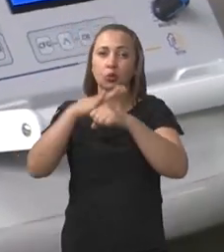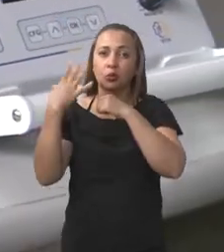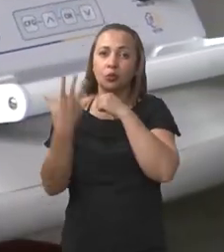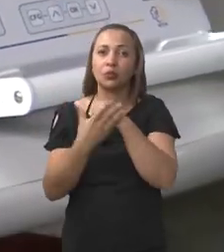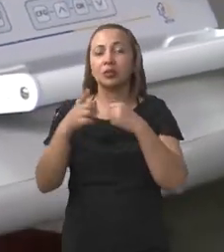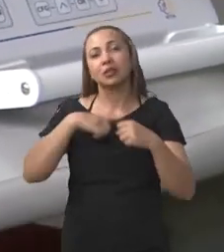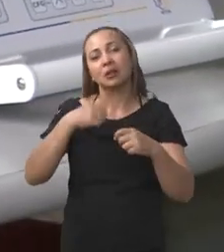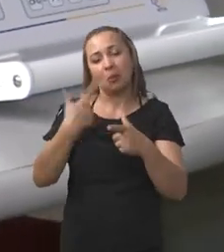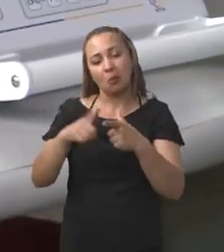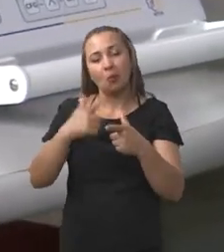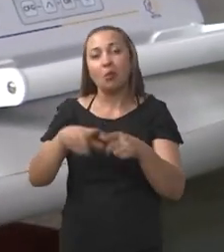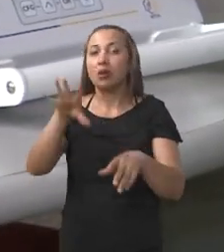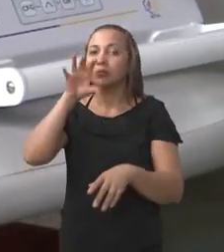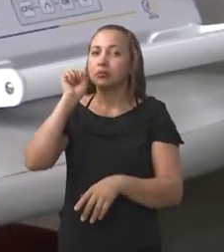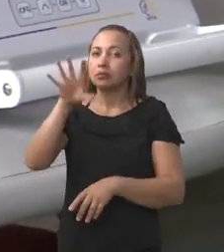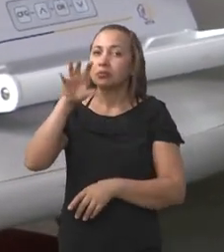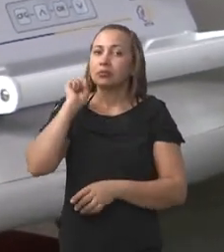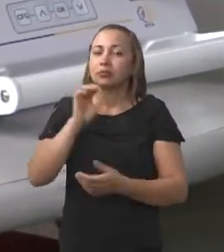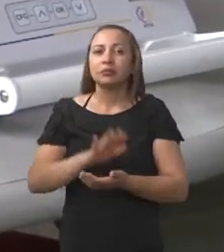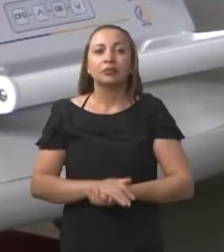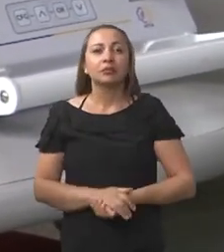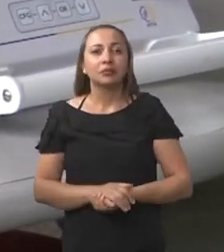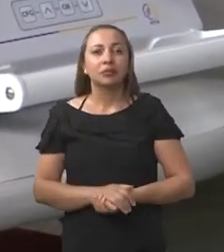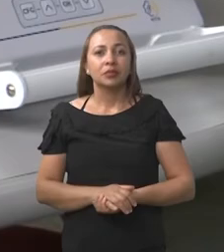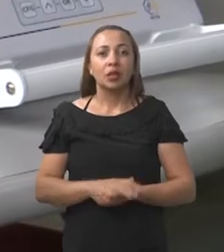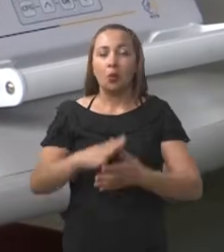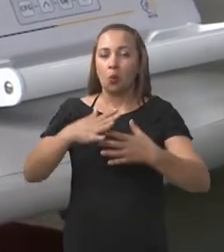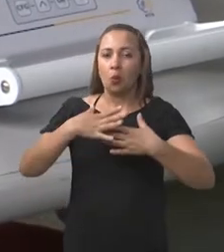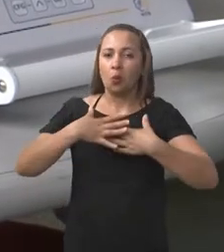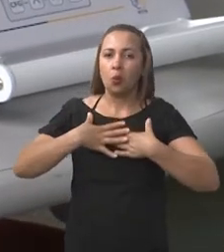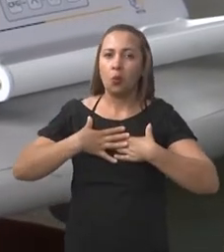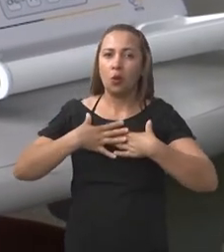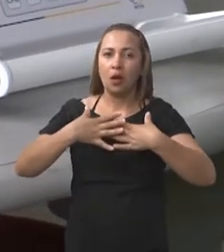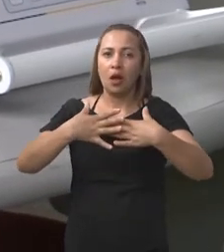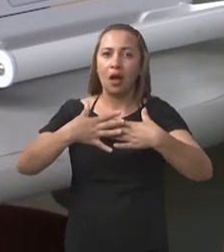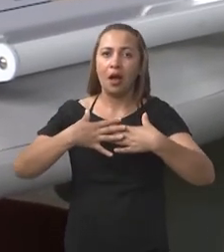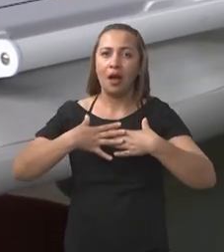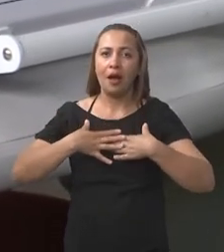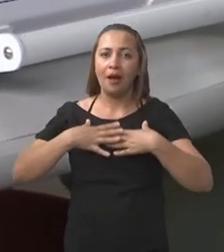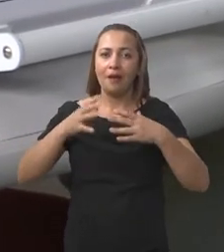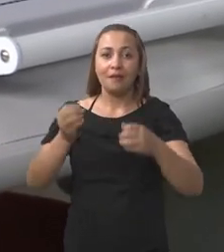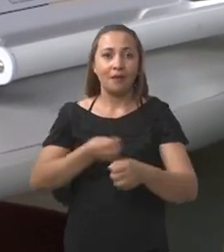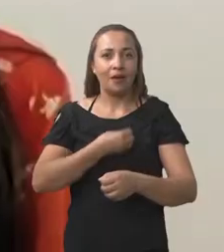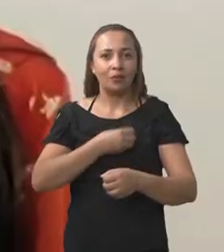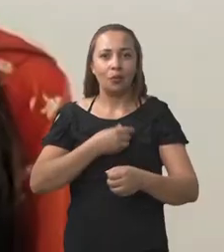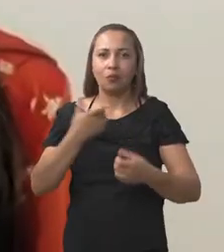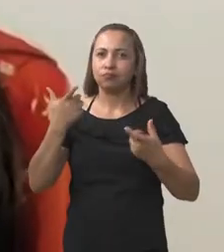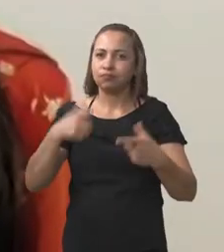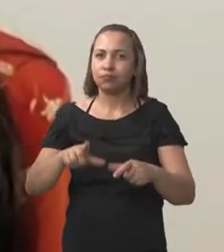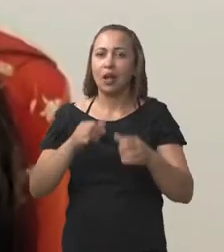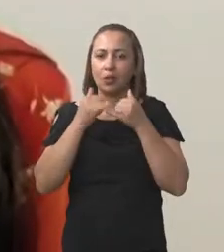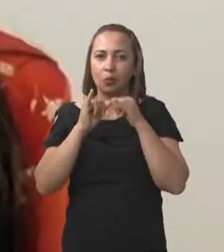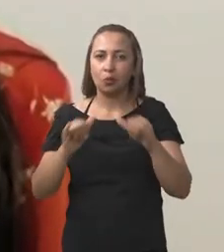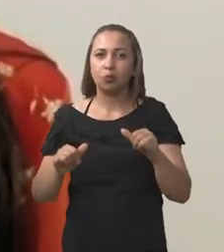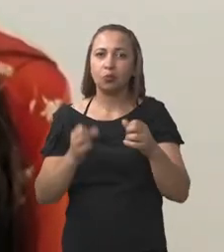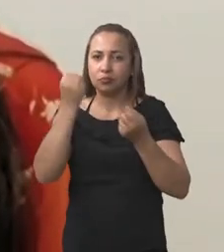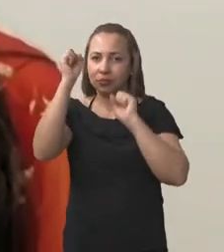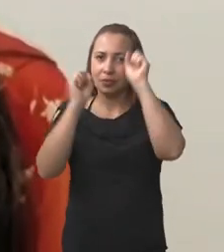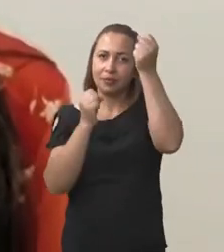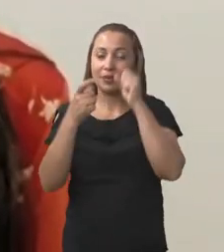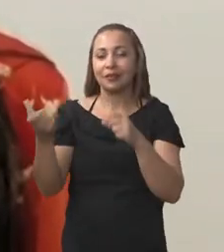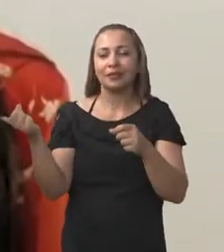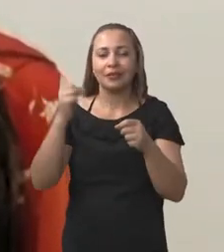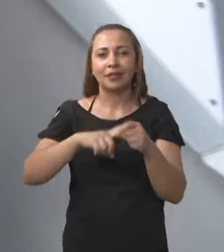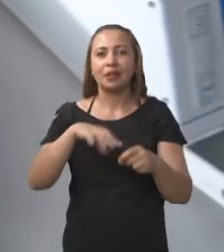Covid-19 com problemas de respiração. O reanimador automatizado, ele traz um grande